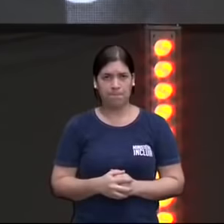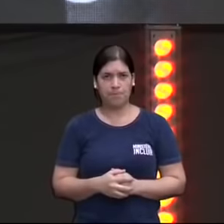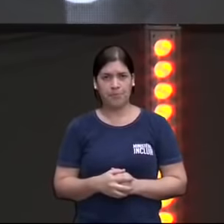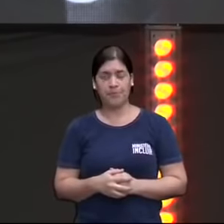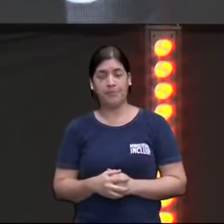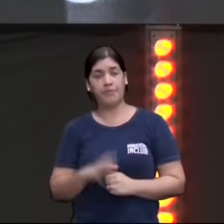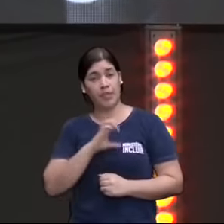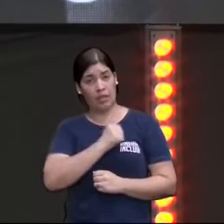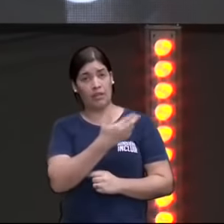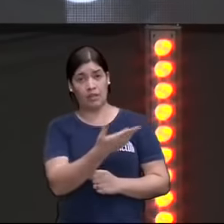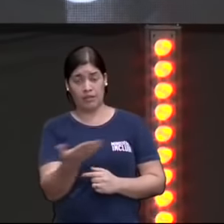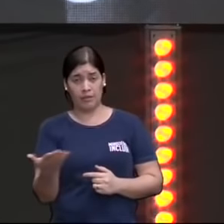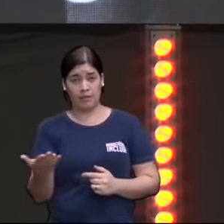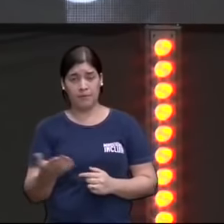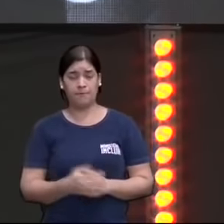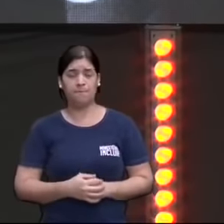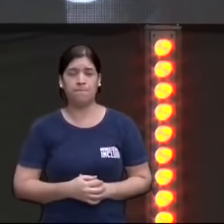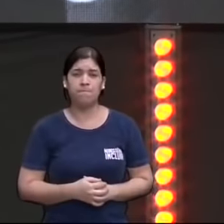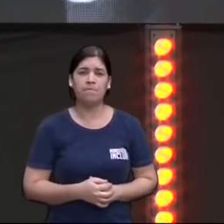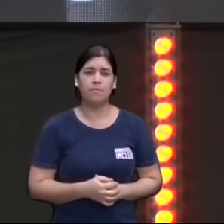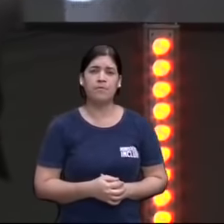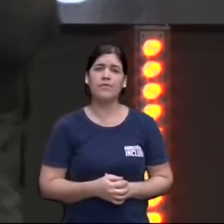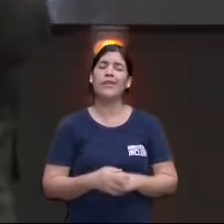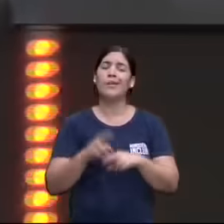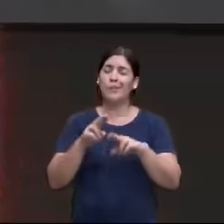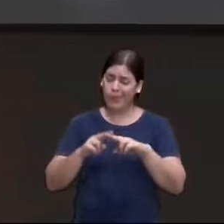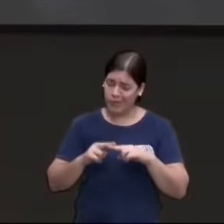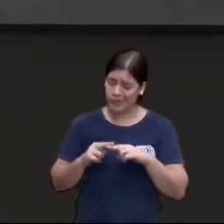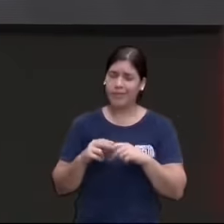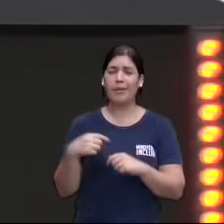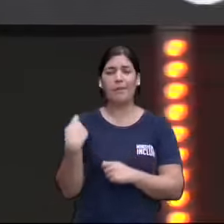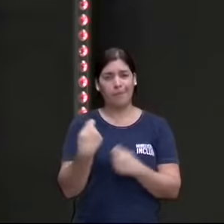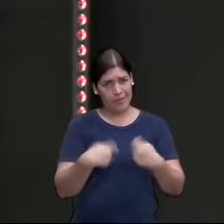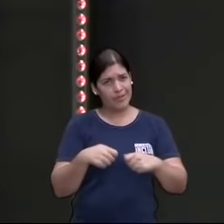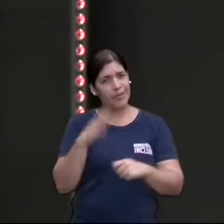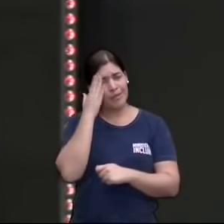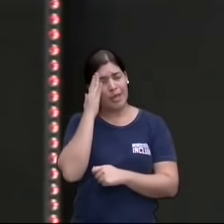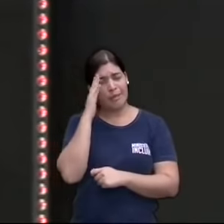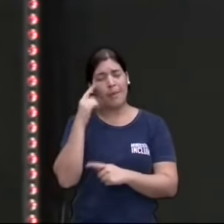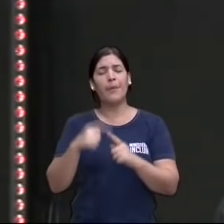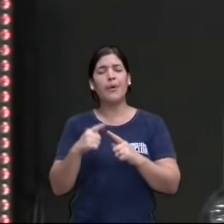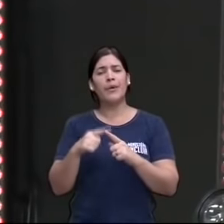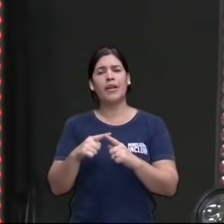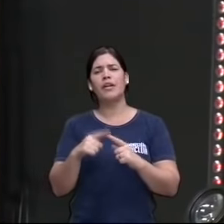Queridos, é por causa disso que nós temos que saber por que Jesus morreu.